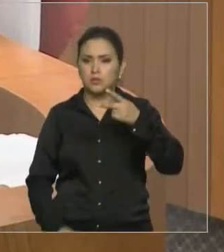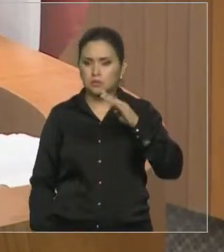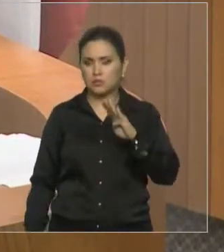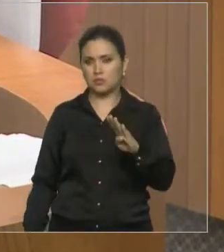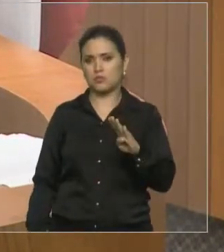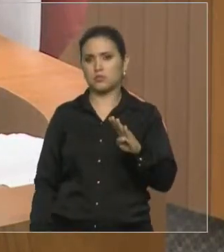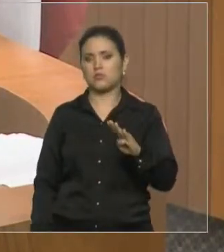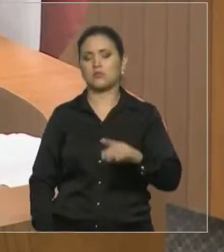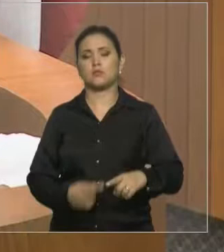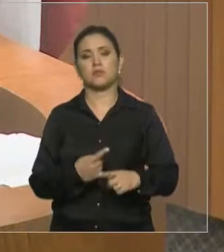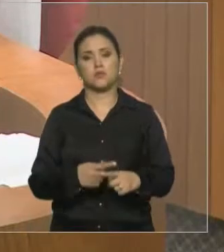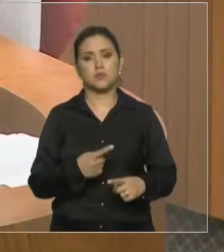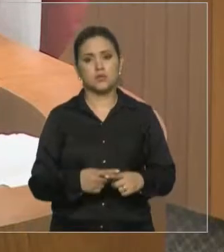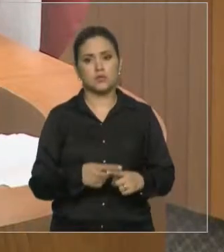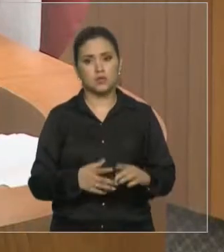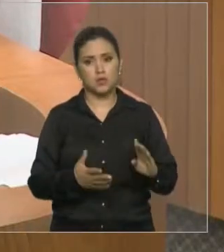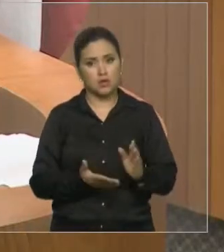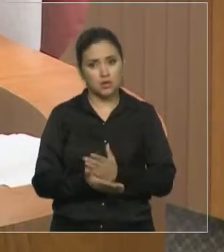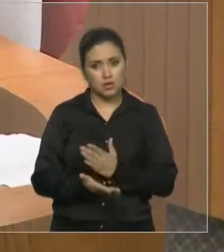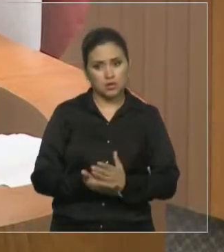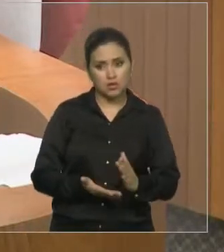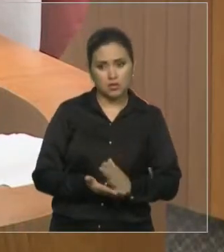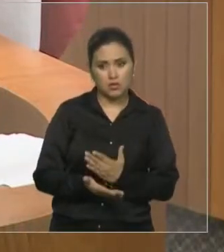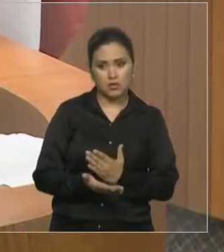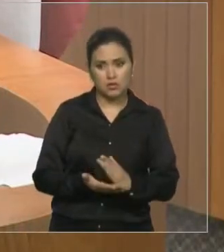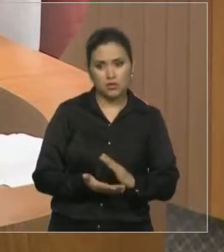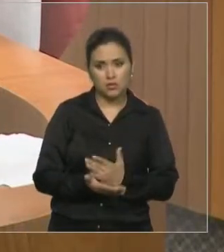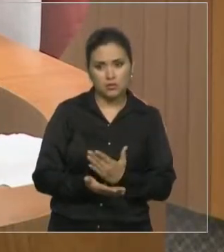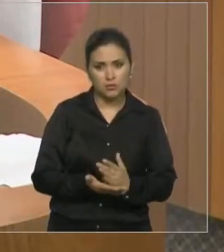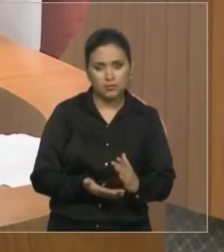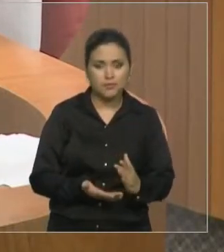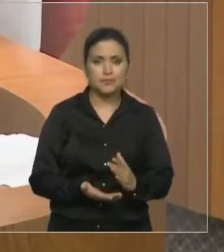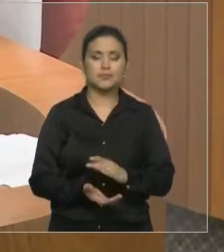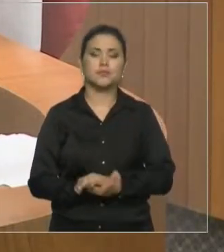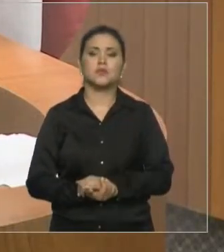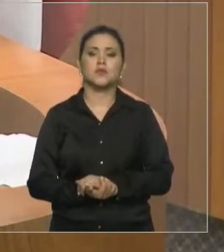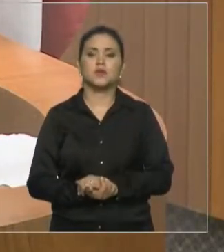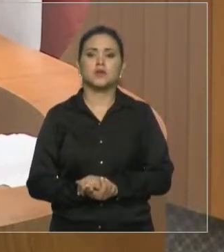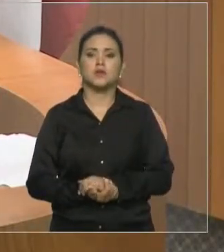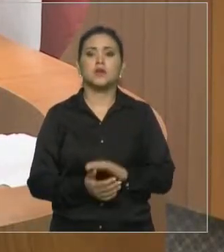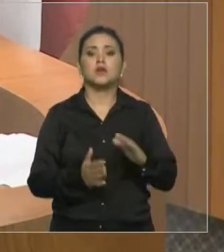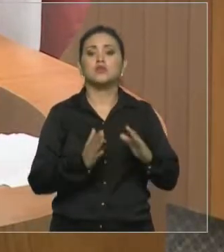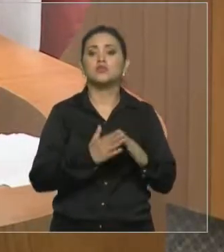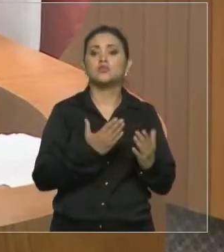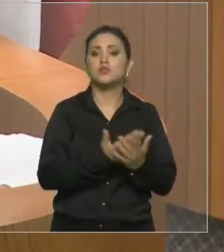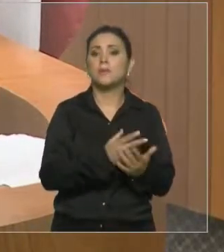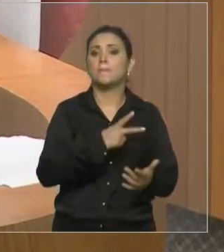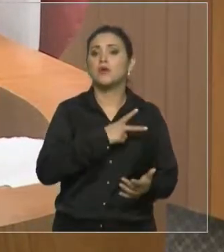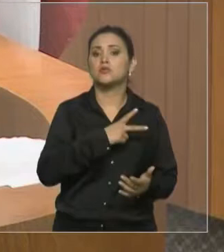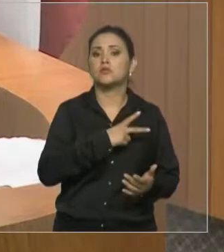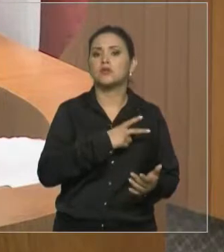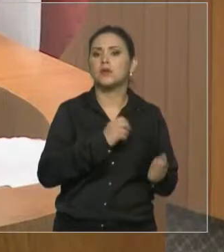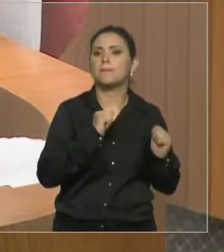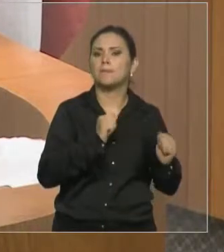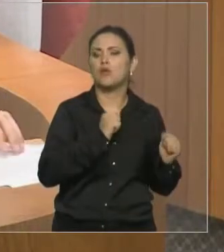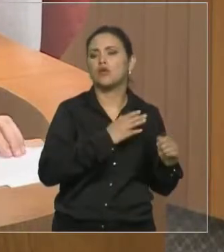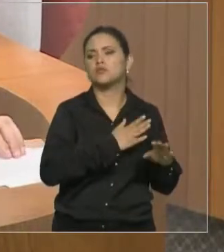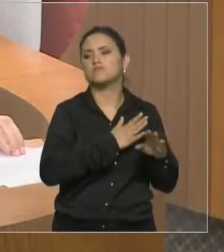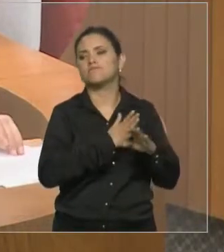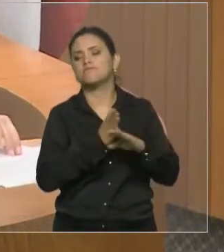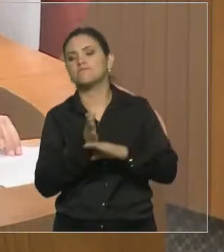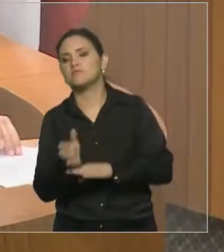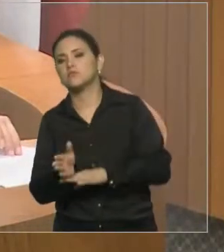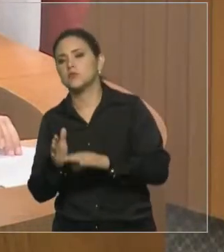aqueles que em alguns momentos pelos resultados positivos das escolas militares queiram ingressar nela então nós